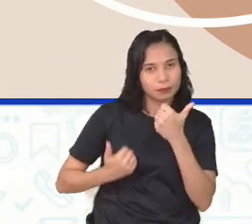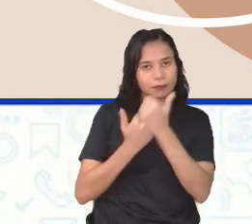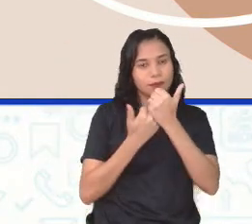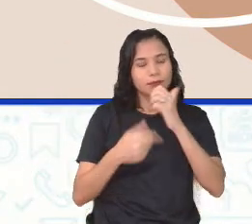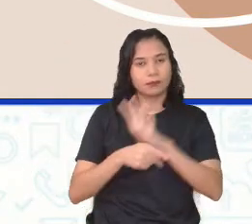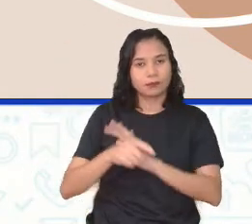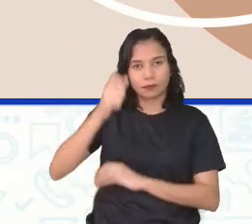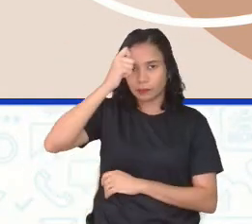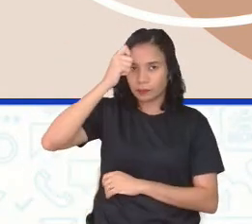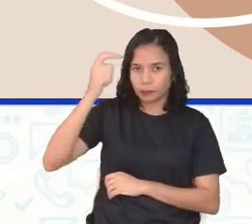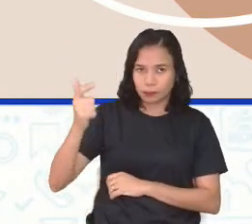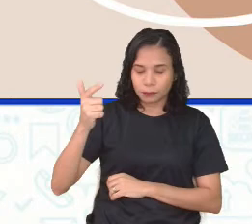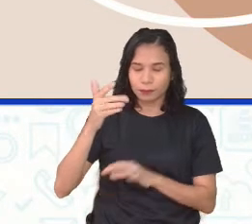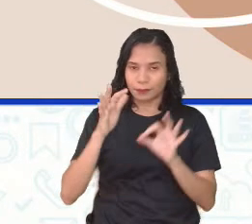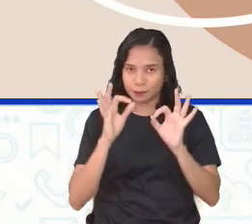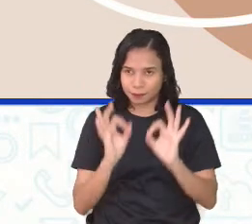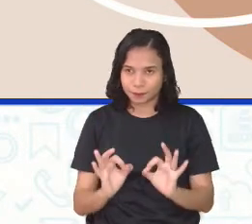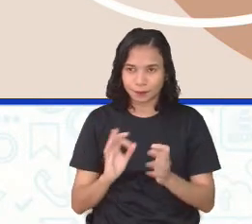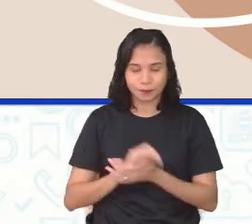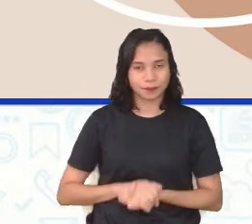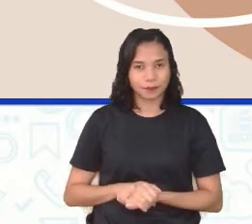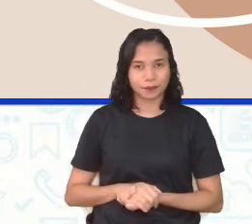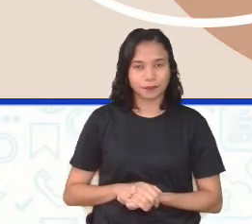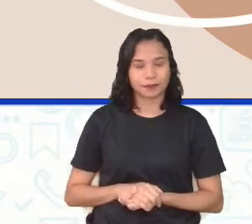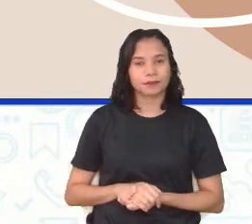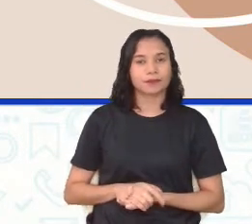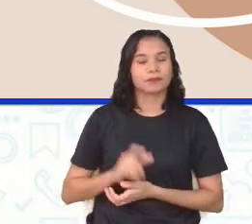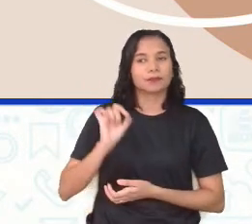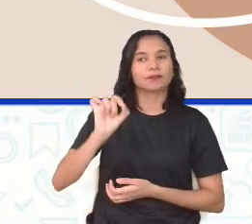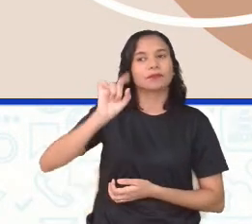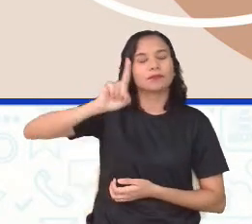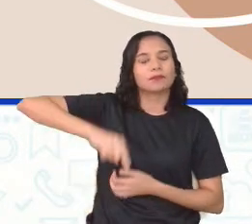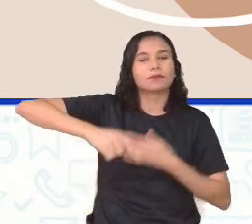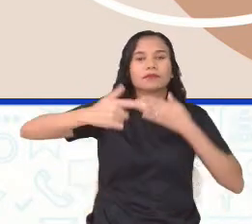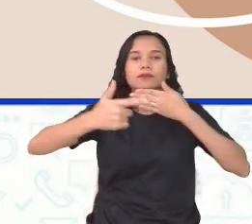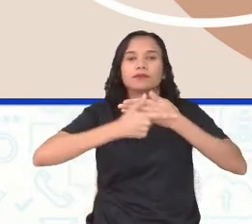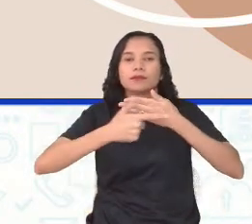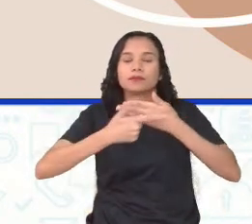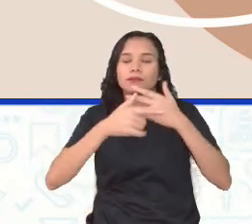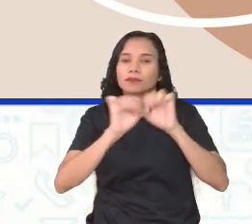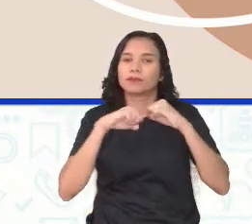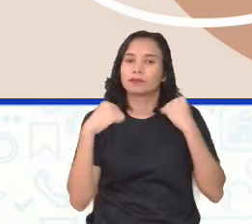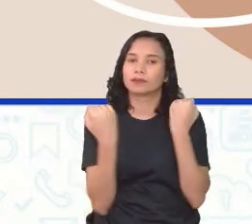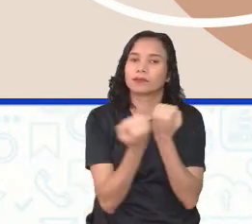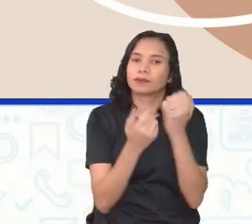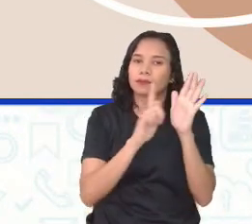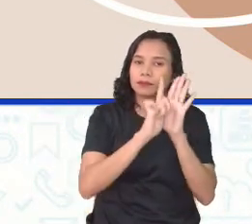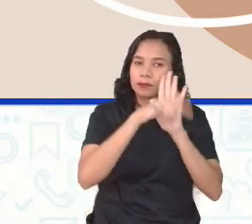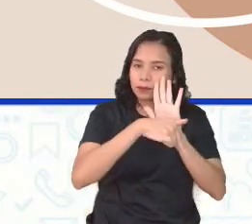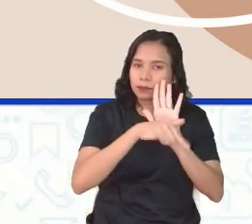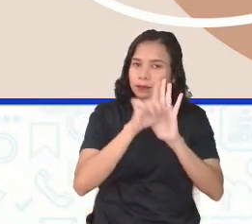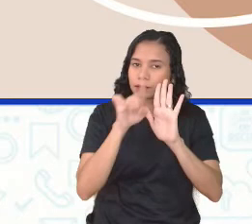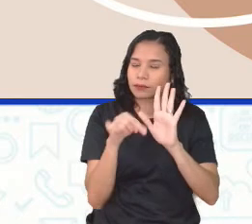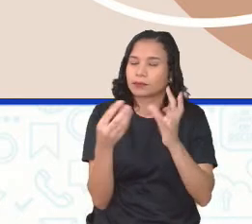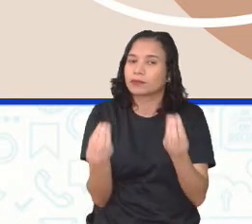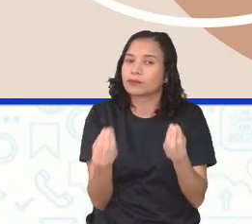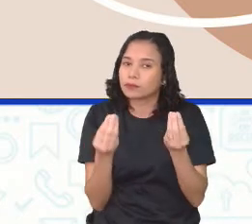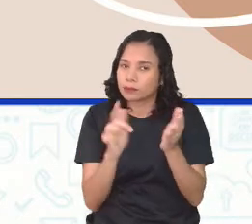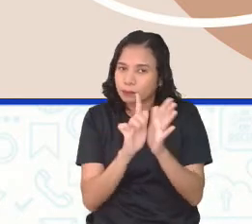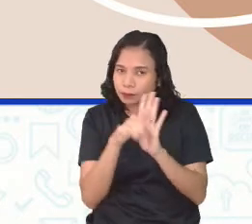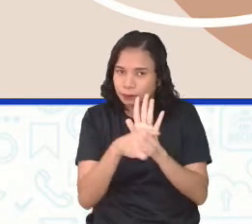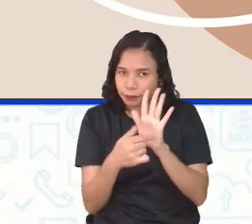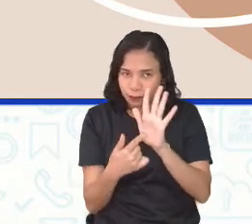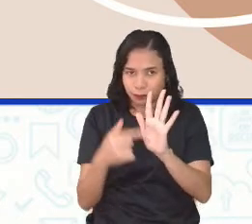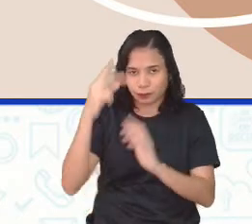tese apresentada. E qual a função social do gênero, não é? Qual é o gênero?